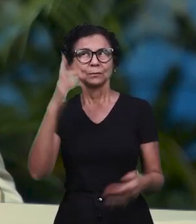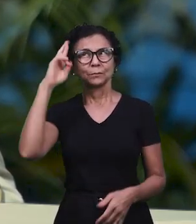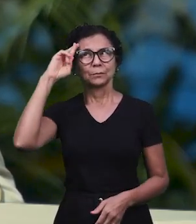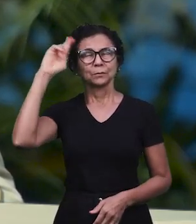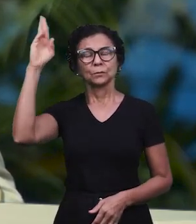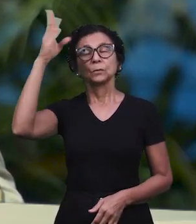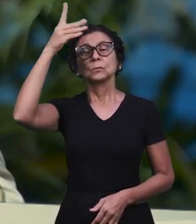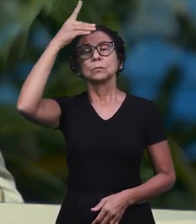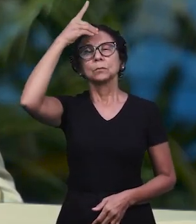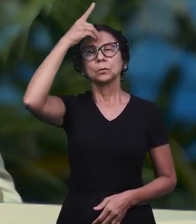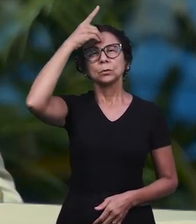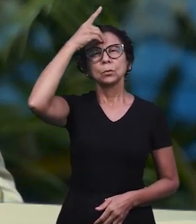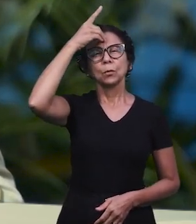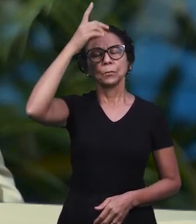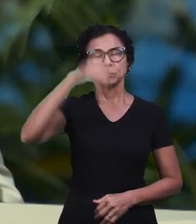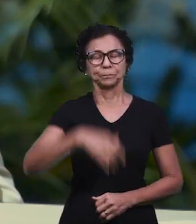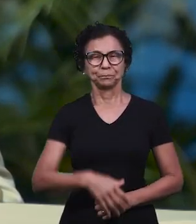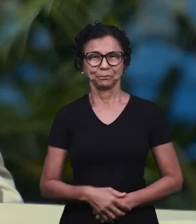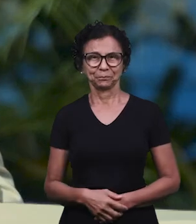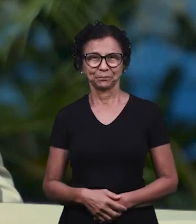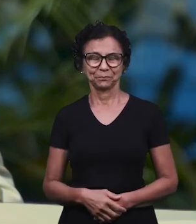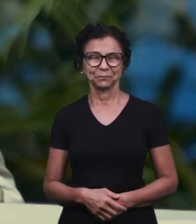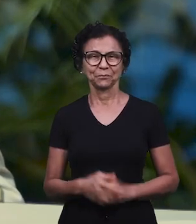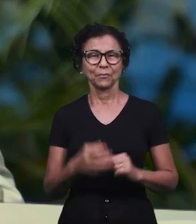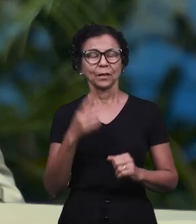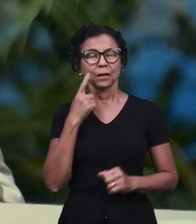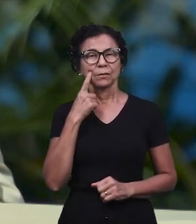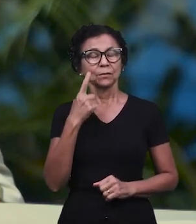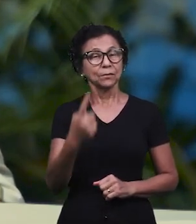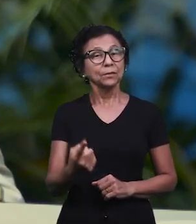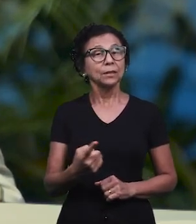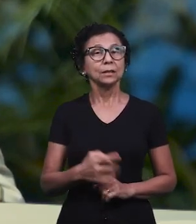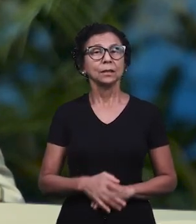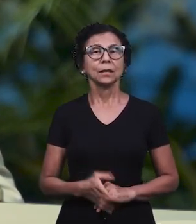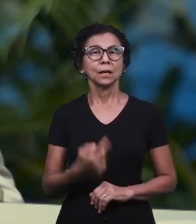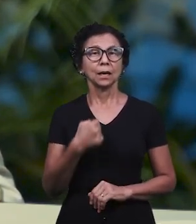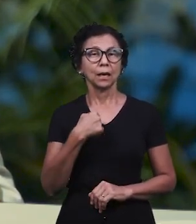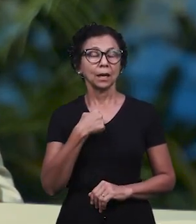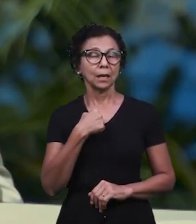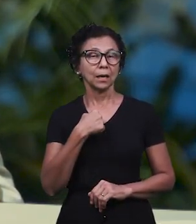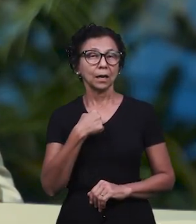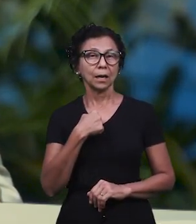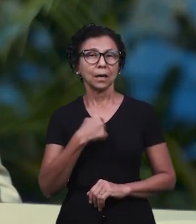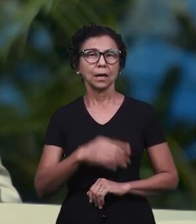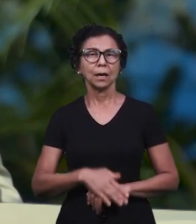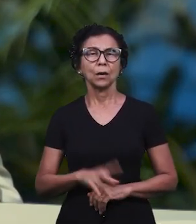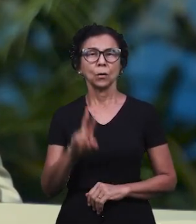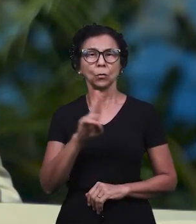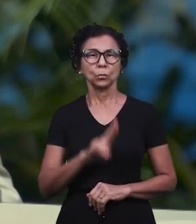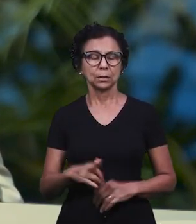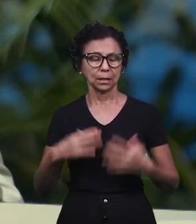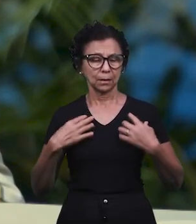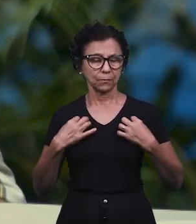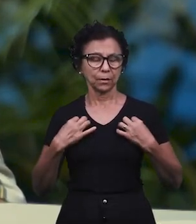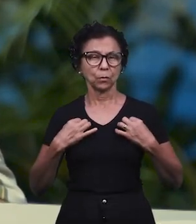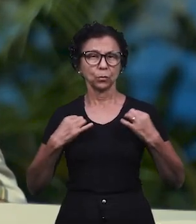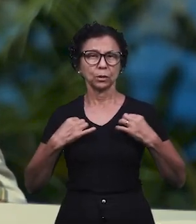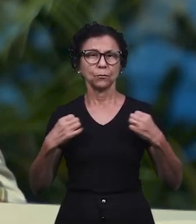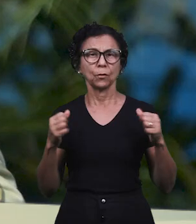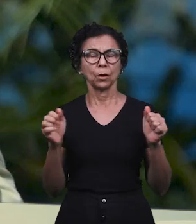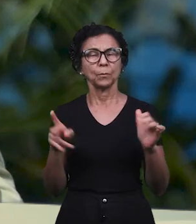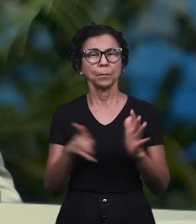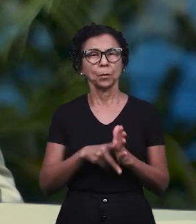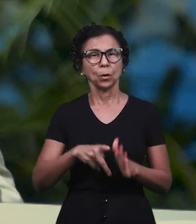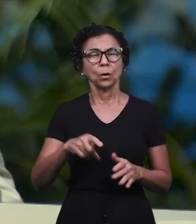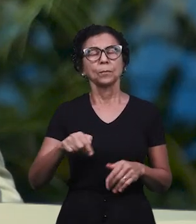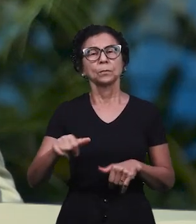direção onde havia um dom, onde era visto que eu estava com uniforme camuflado e com um fuzil na